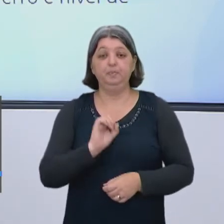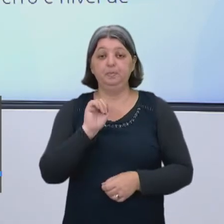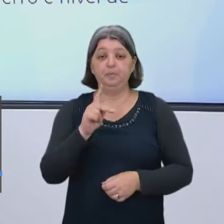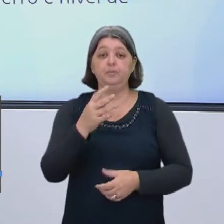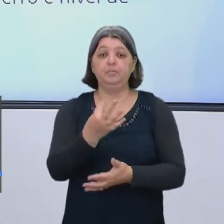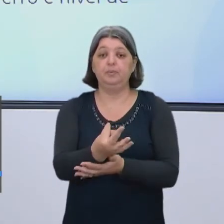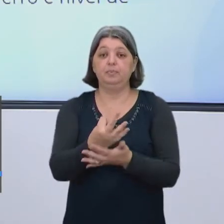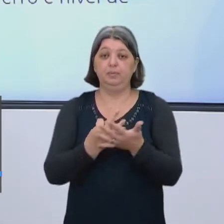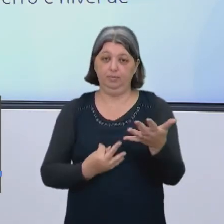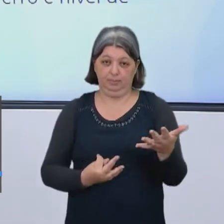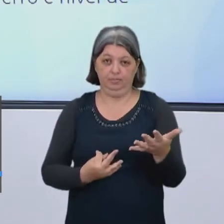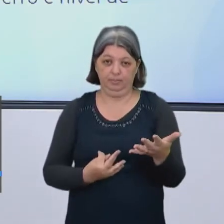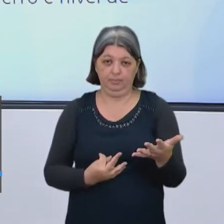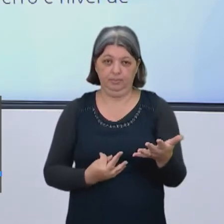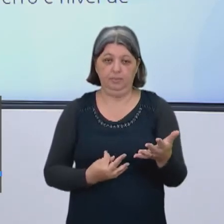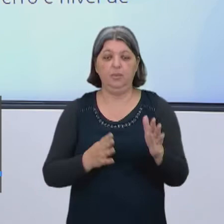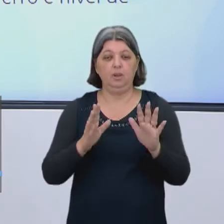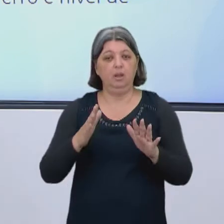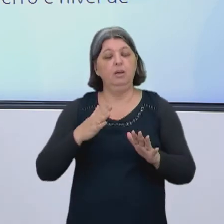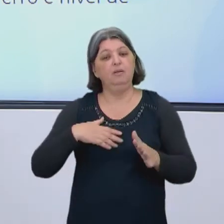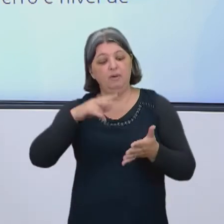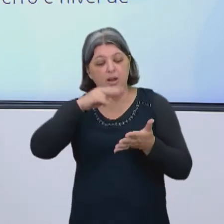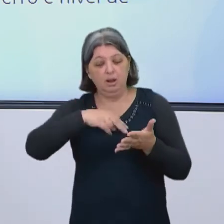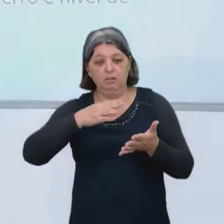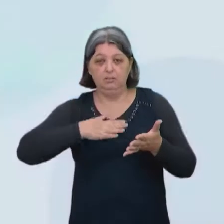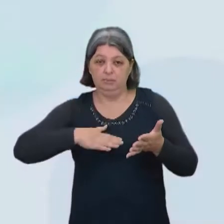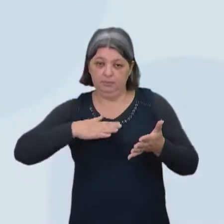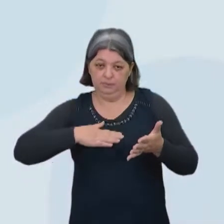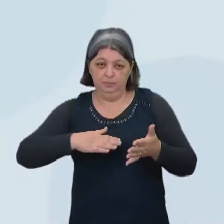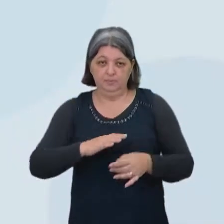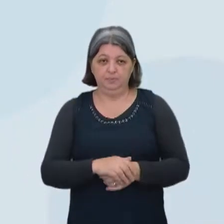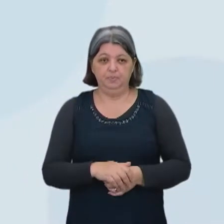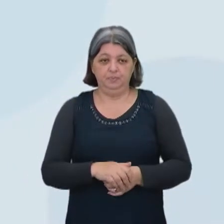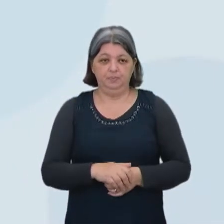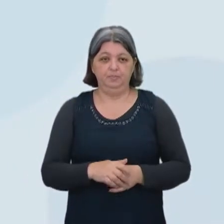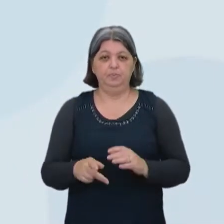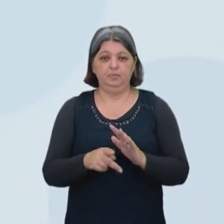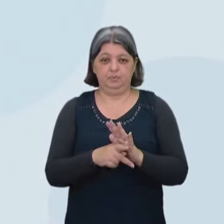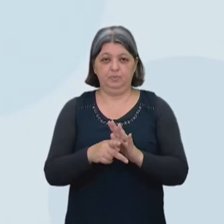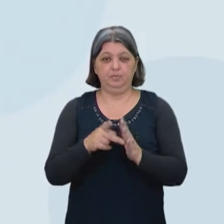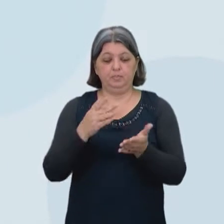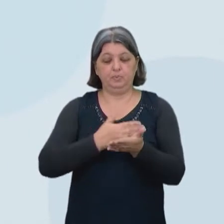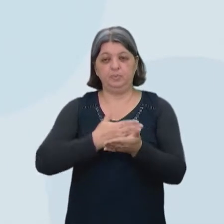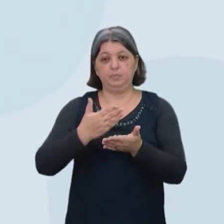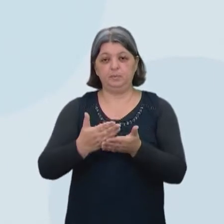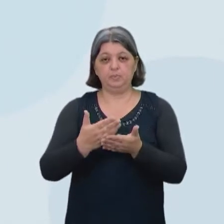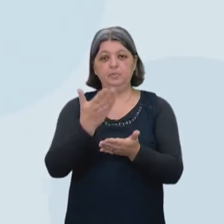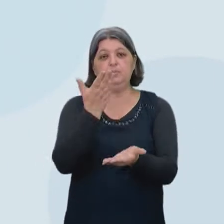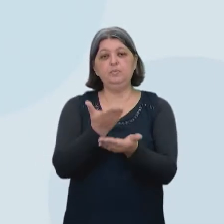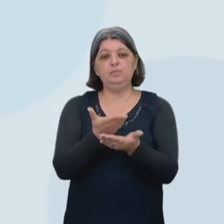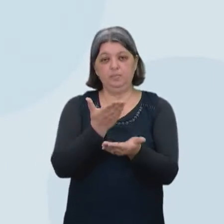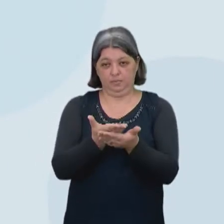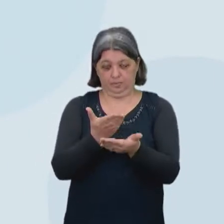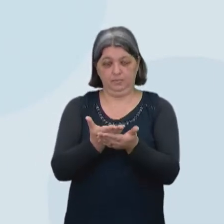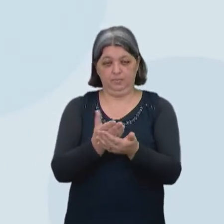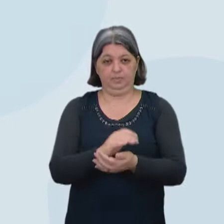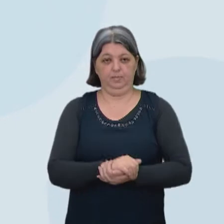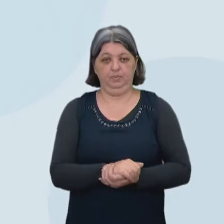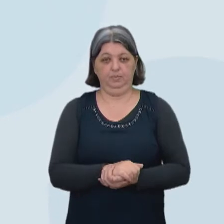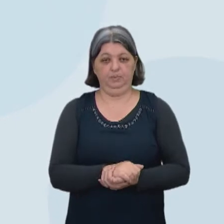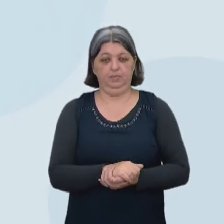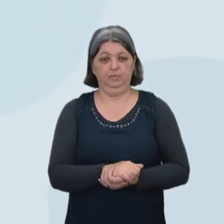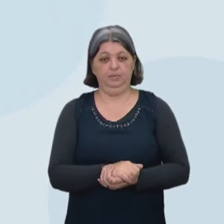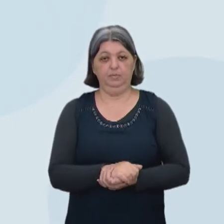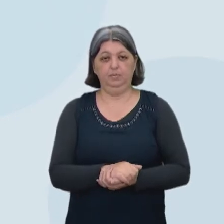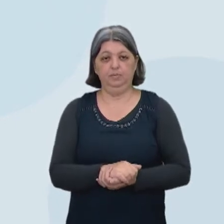textos, então, a gente vai ler pausadamente aí para vocês, né? Esse texto ele dá a introdução da nossa aula. Em cima dele, aí, em